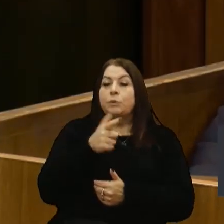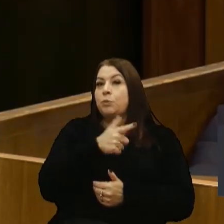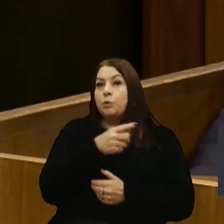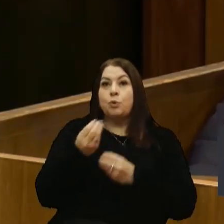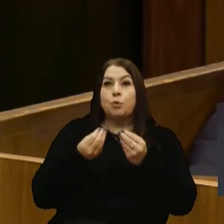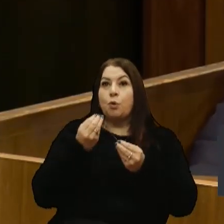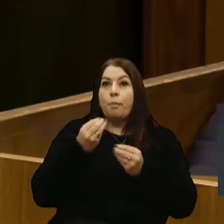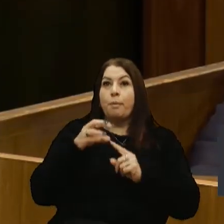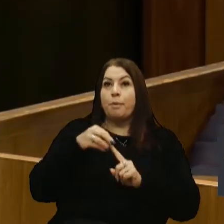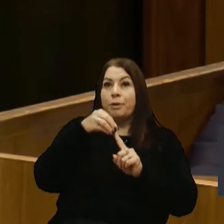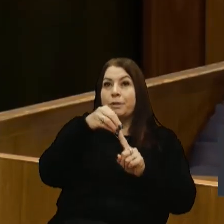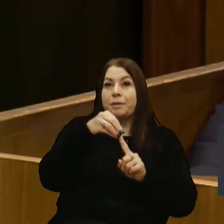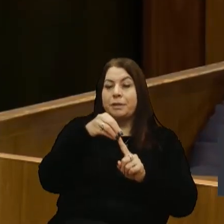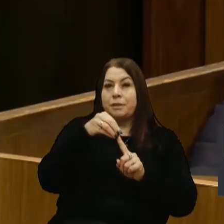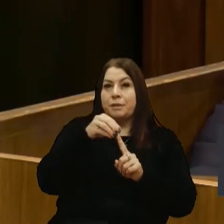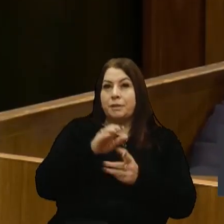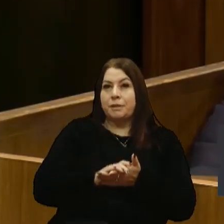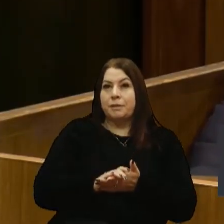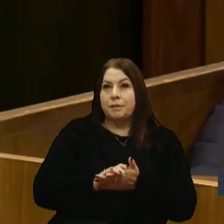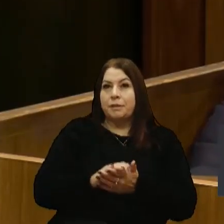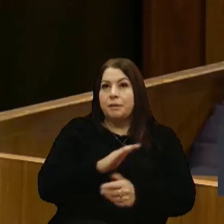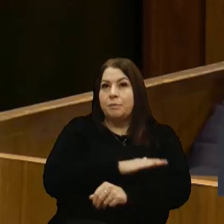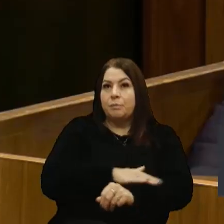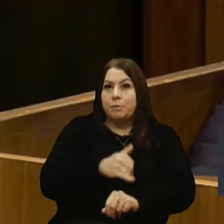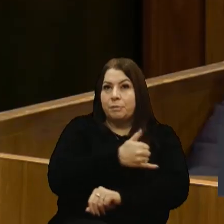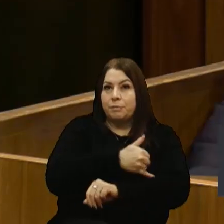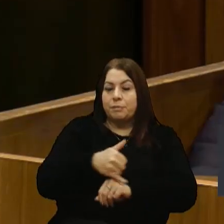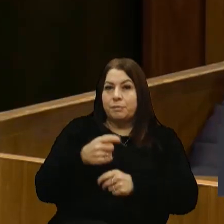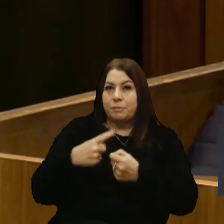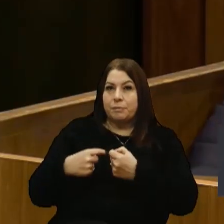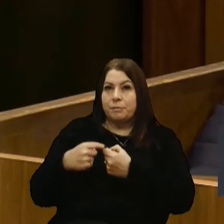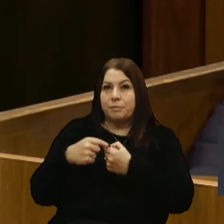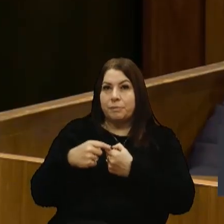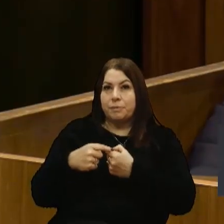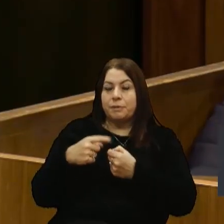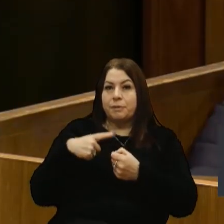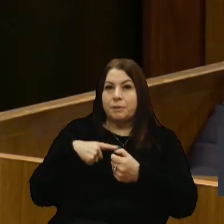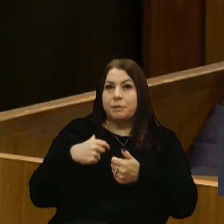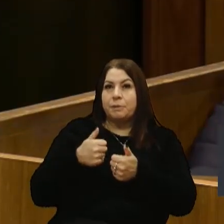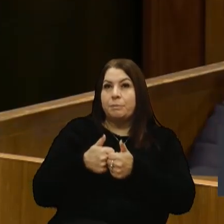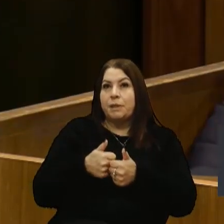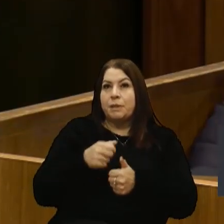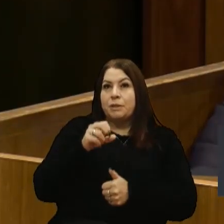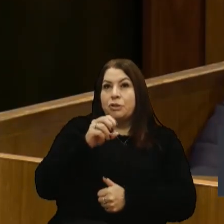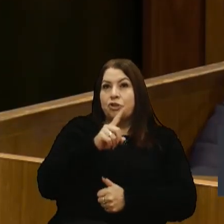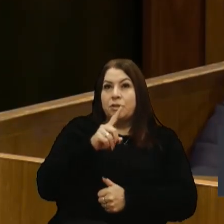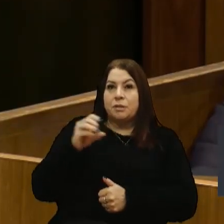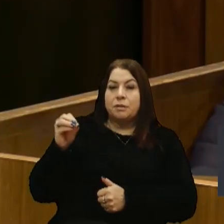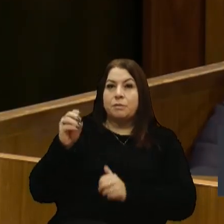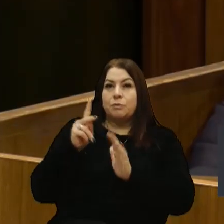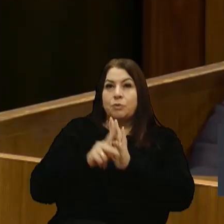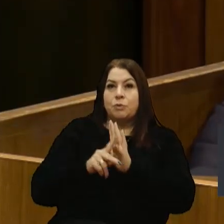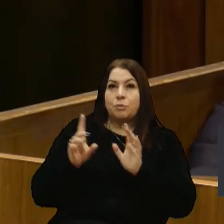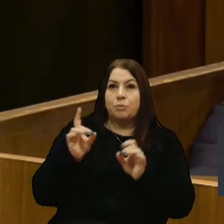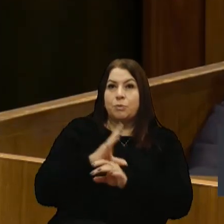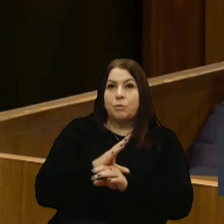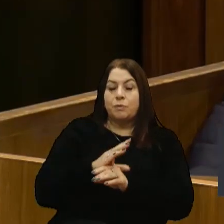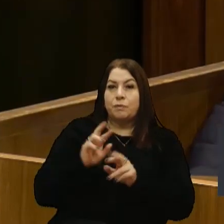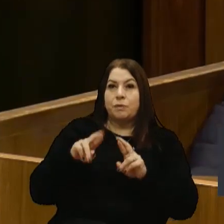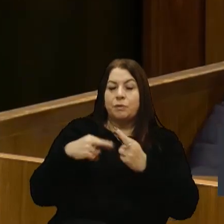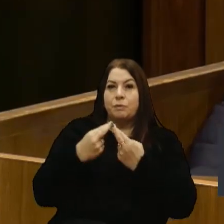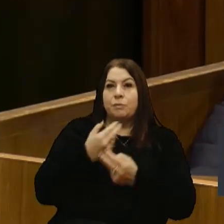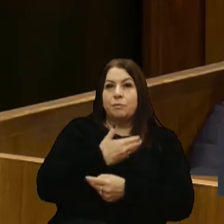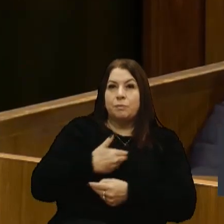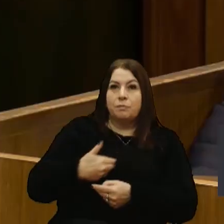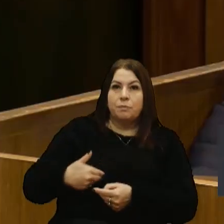tem como prioridade pavimentar ruas da nossa cidade. Até porque nós temos perto de 100 projetos prontos. Faremos uma audiência